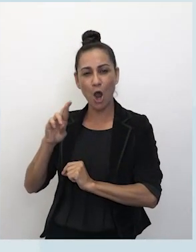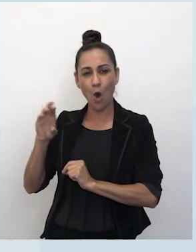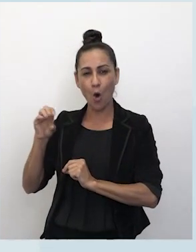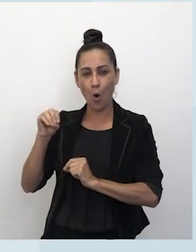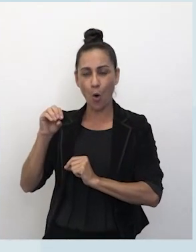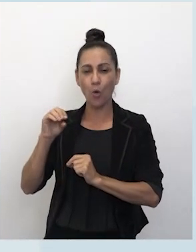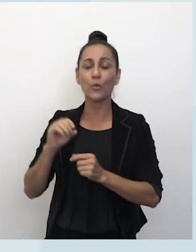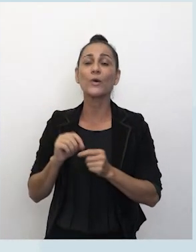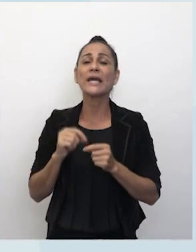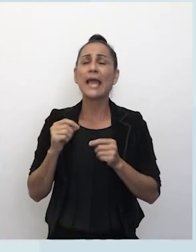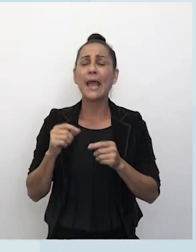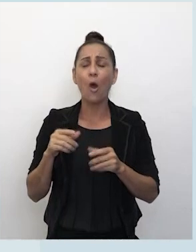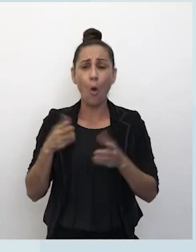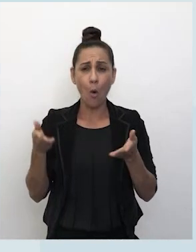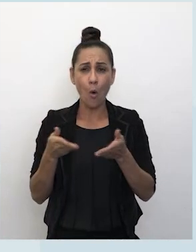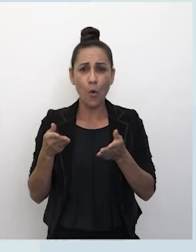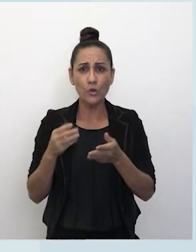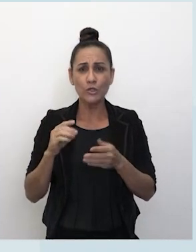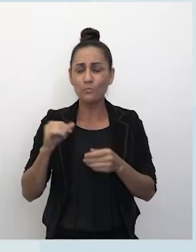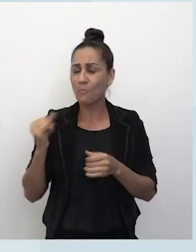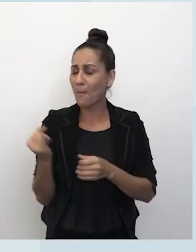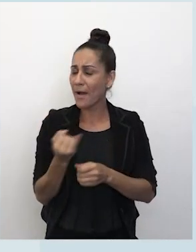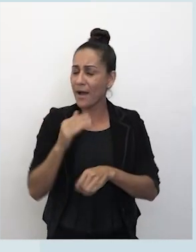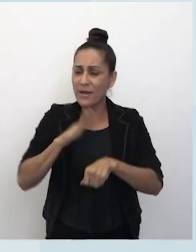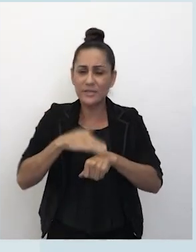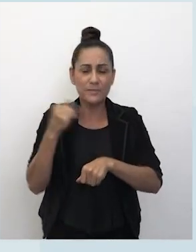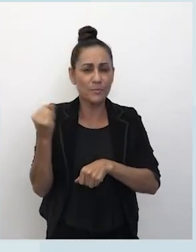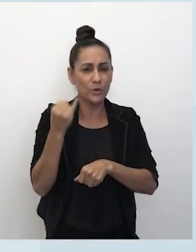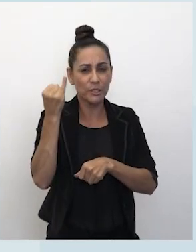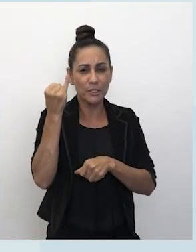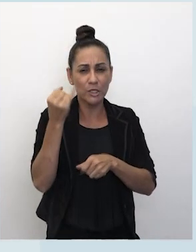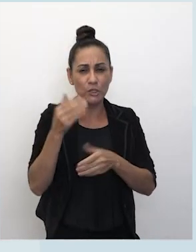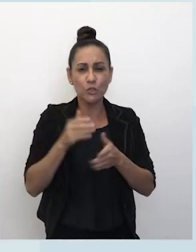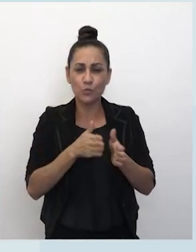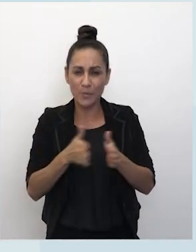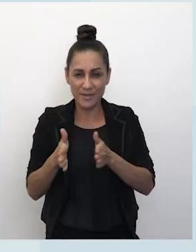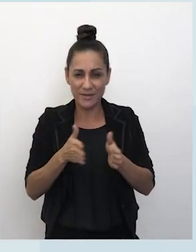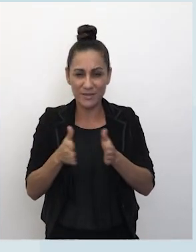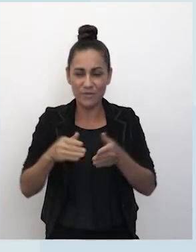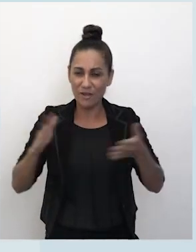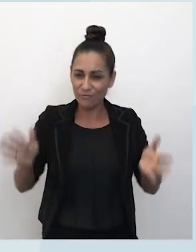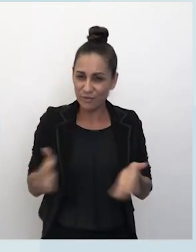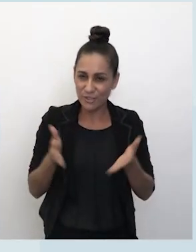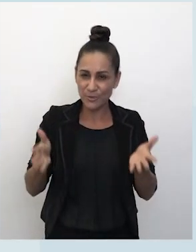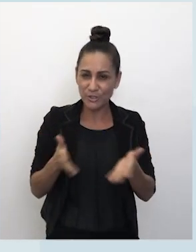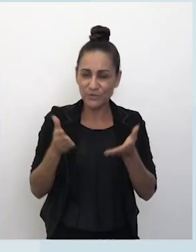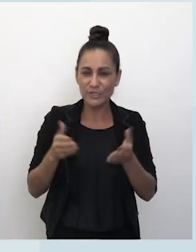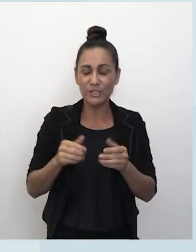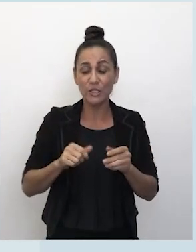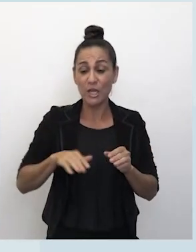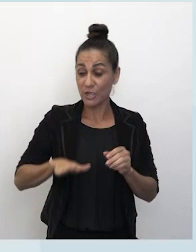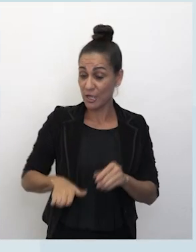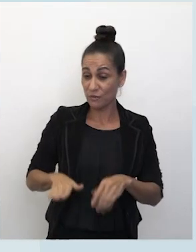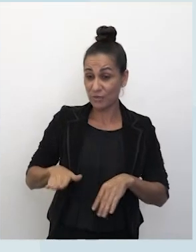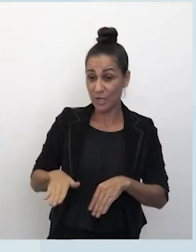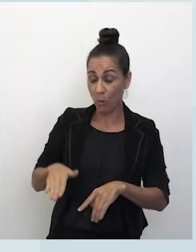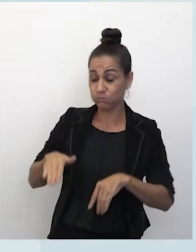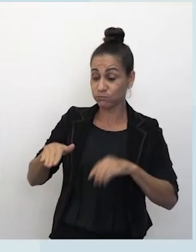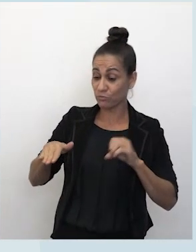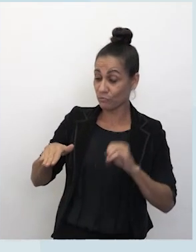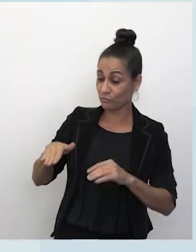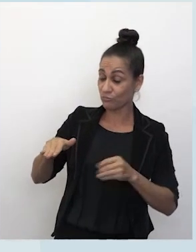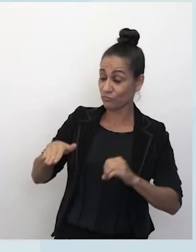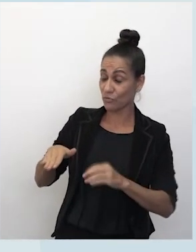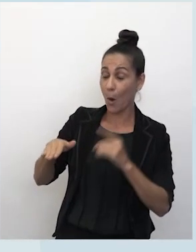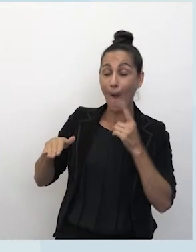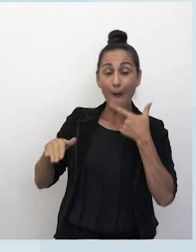Considerada hoje uma das mais bem-sucedidas pintoras da sua época, ela foi incentivada desde a infância pelo seu próprio